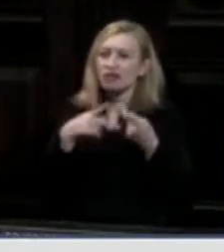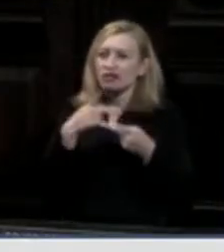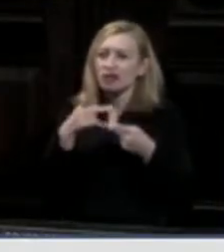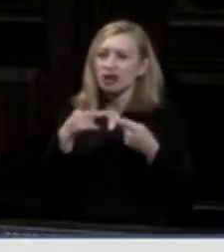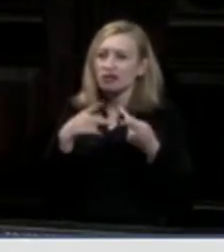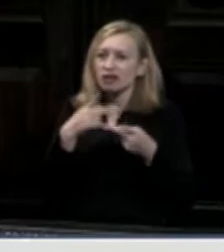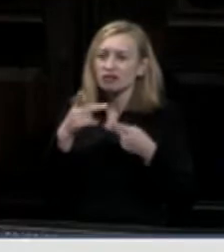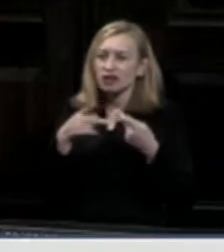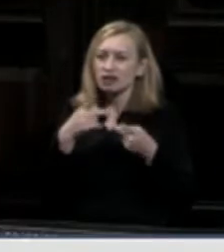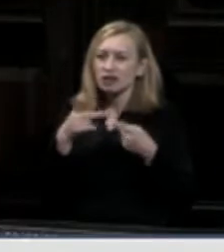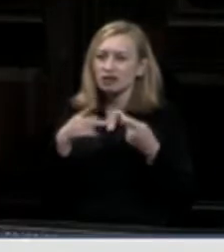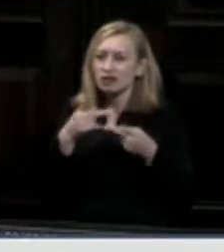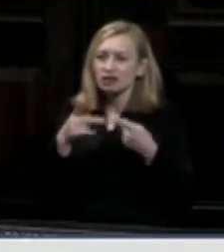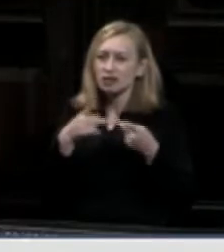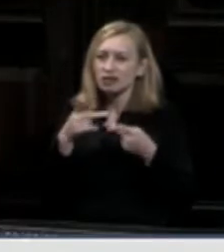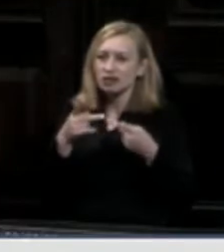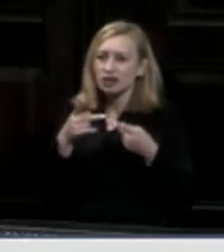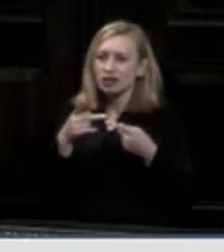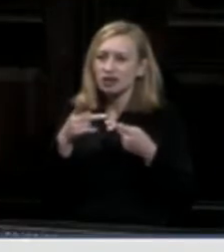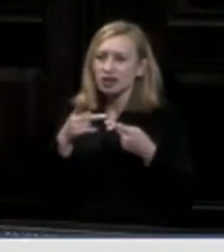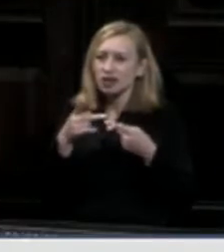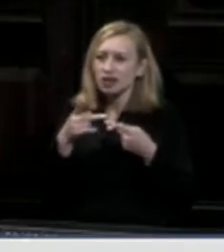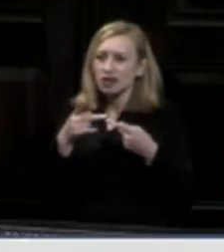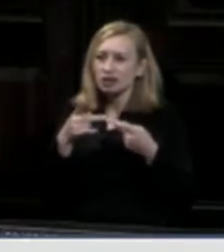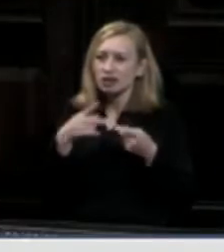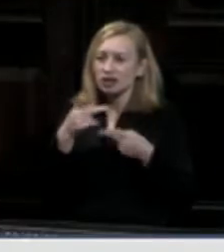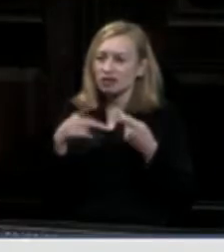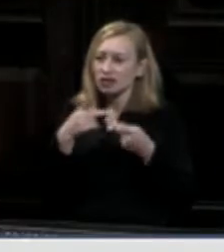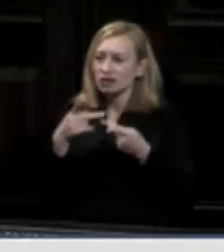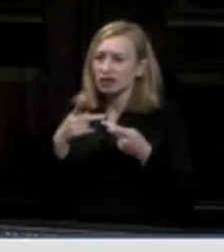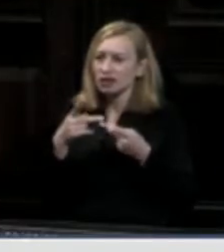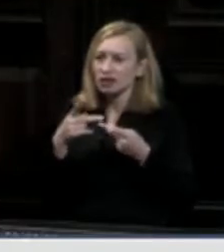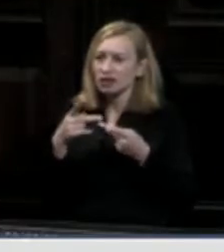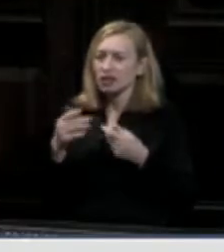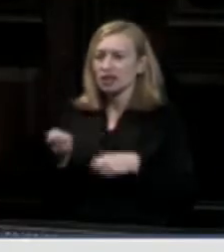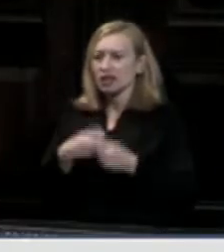e gestão é muito mais que isso. Muito obrigado, senhor presidente.